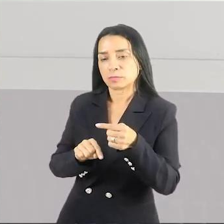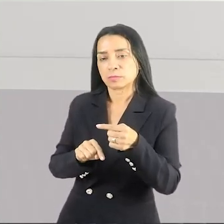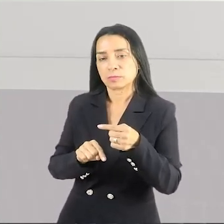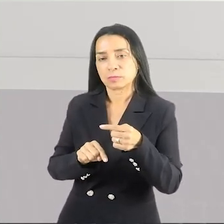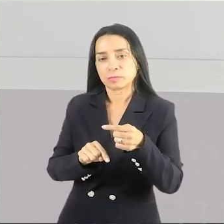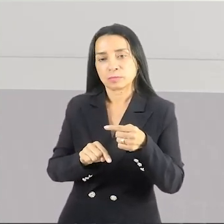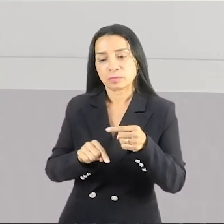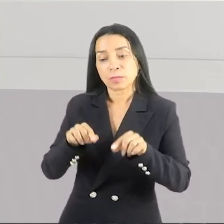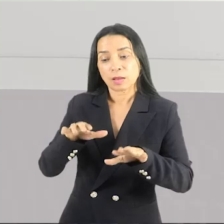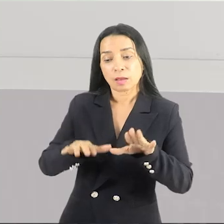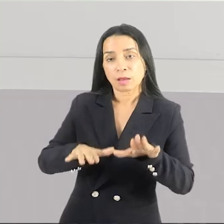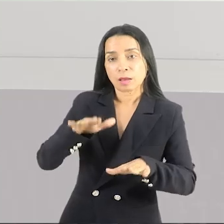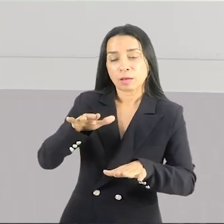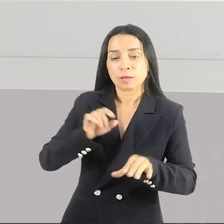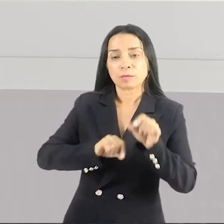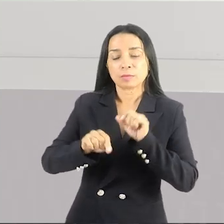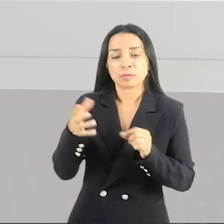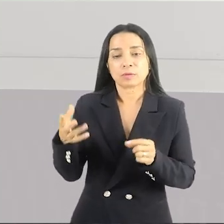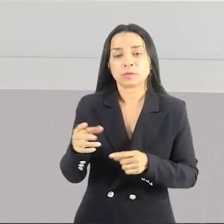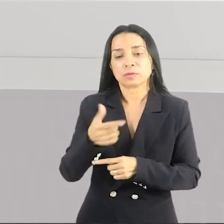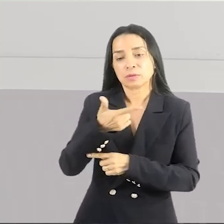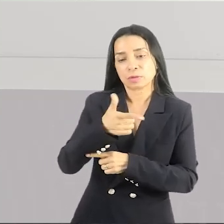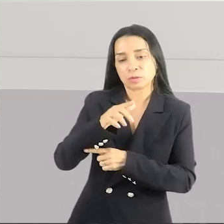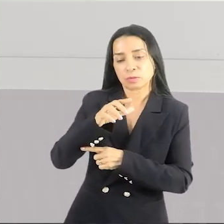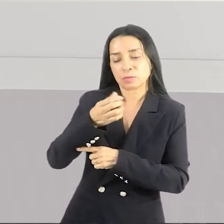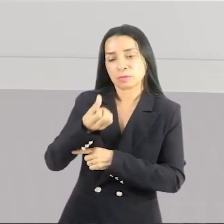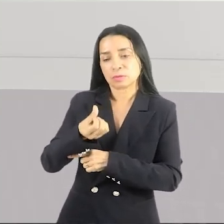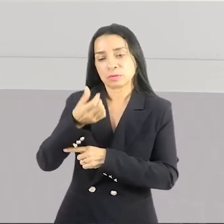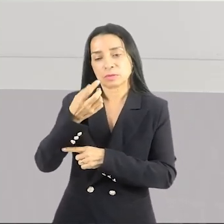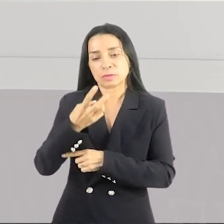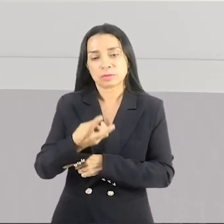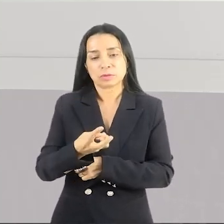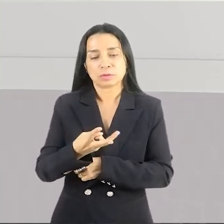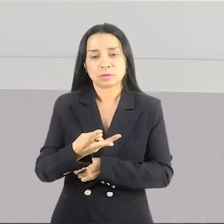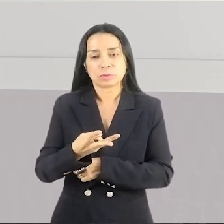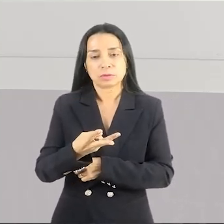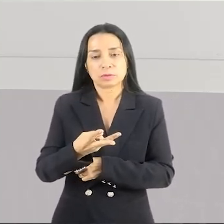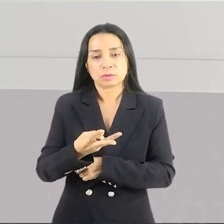média ponderada, aqui vai dar 263,